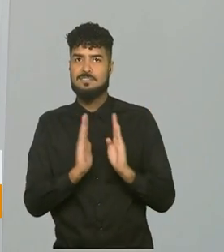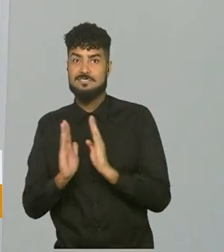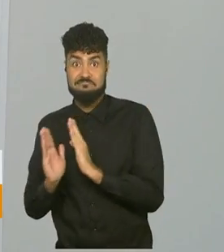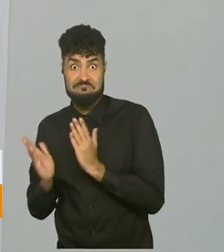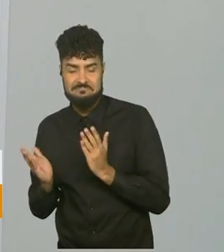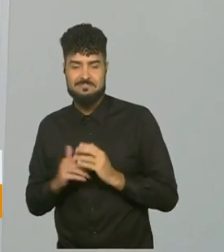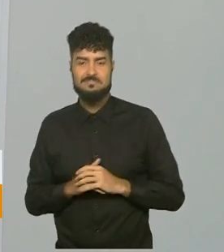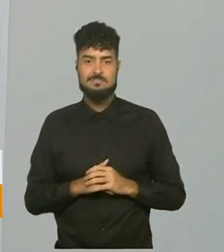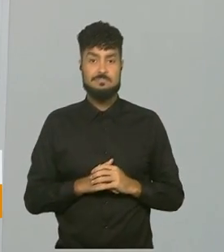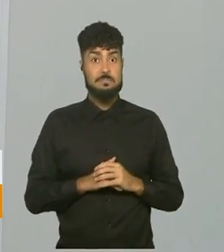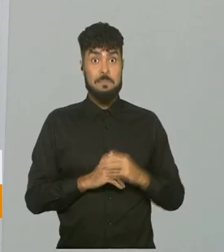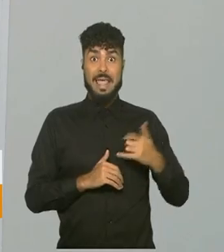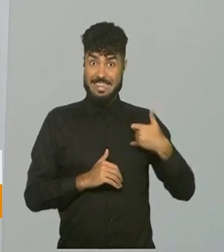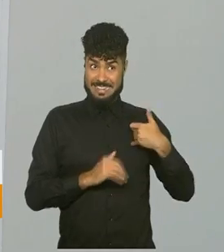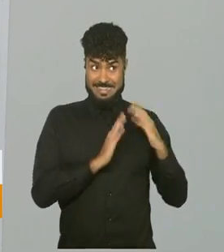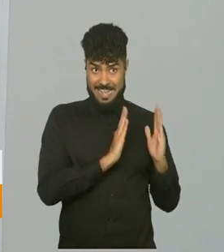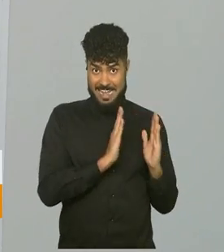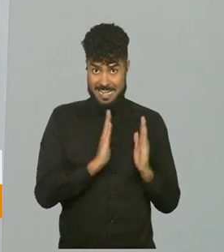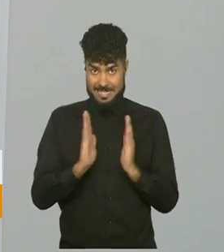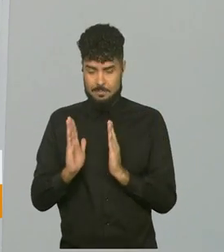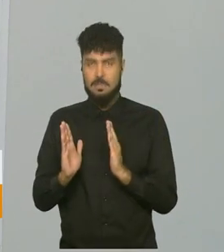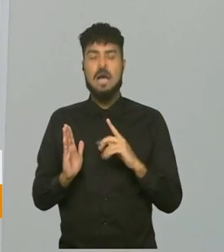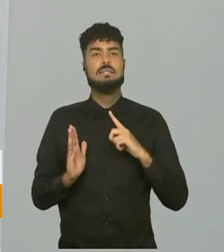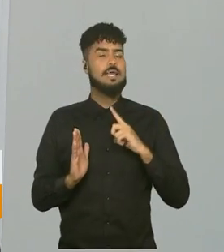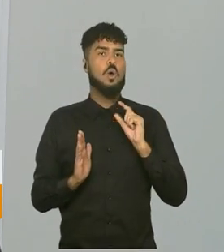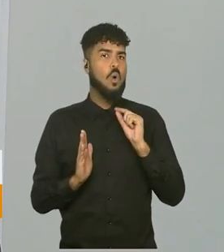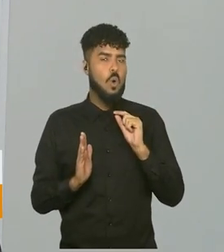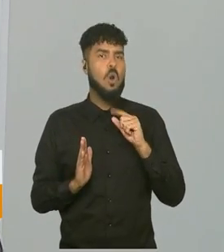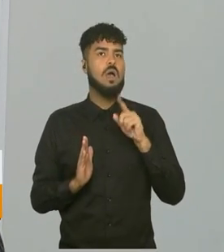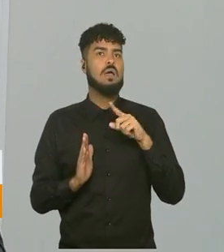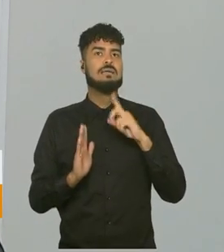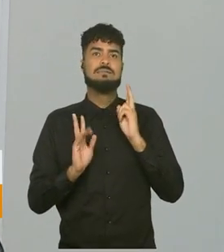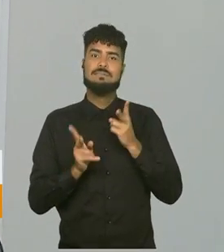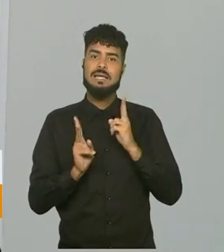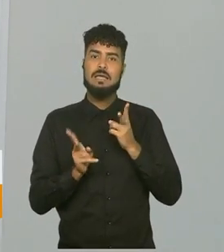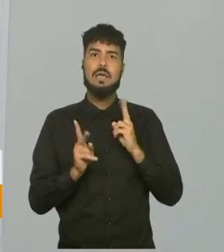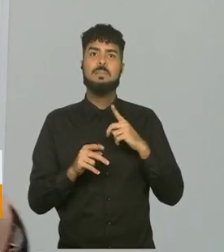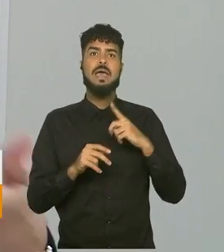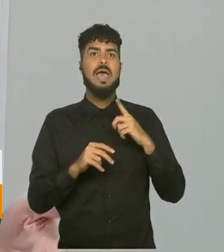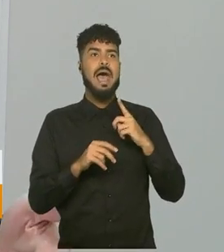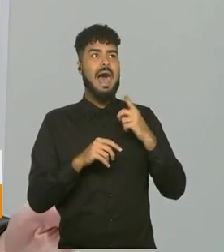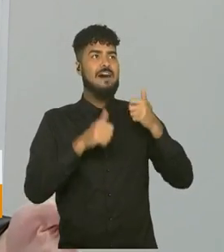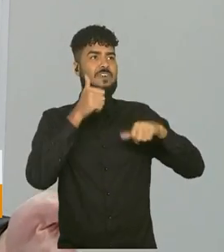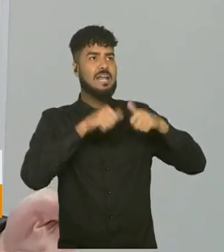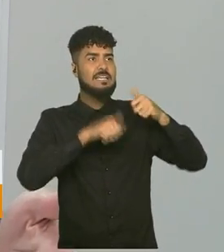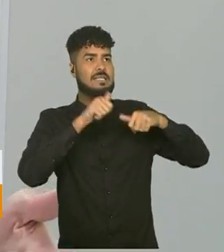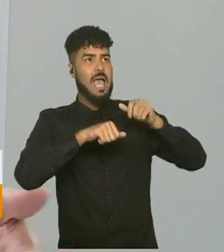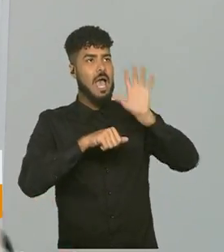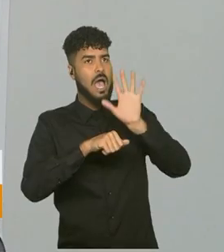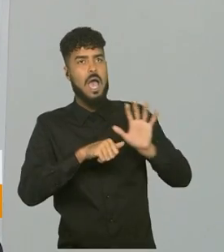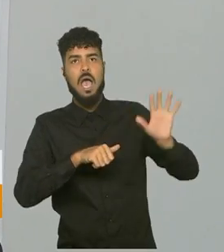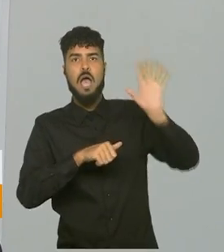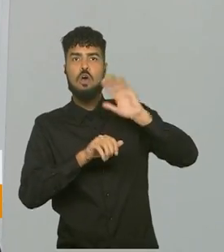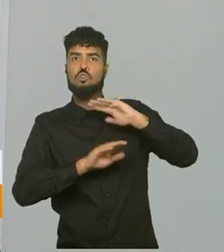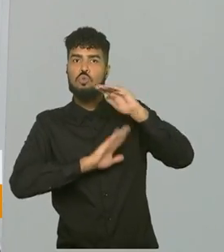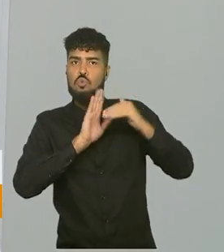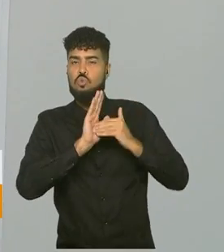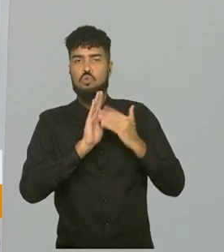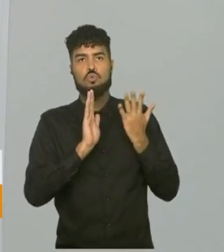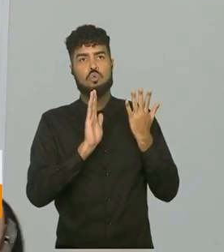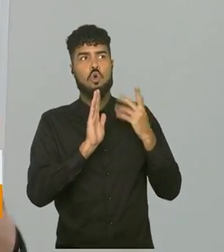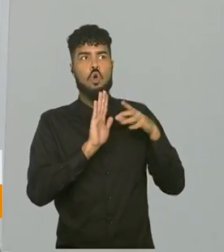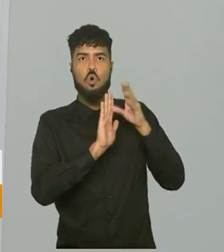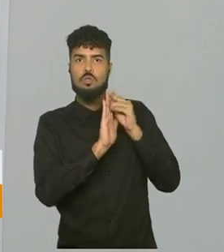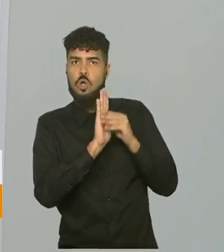classificação indicativa, ela sempre leva a obra como um todo, não apenas por partes isoladas,